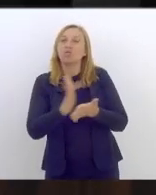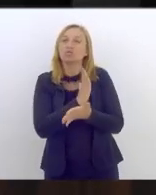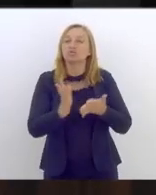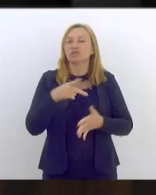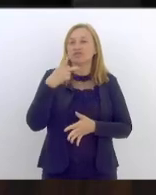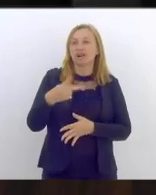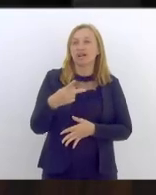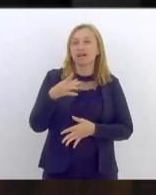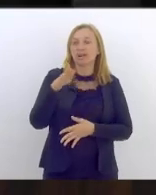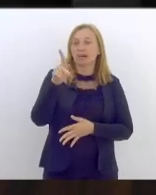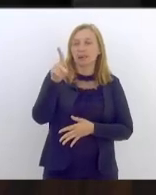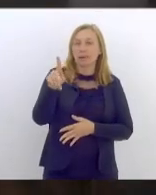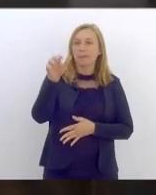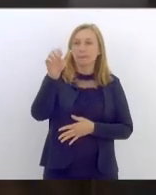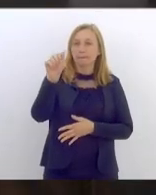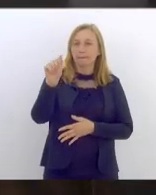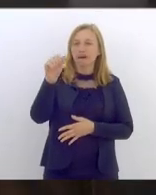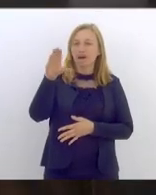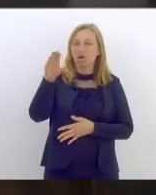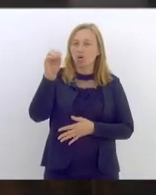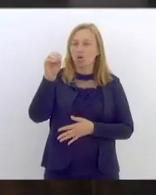de pacotes de maldades